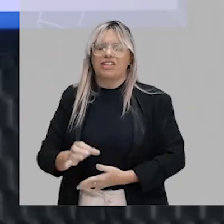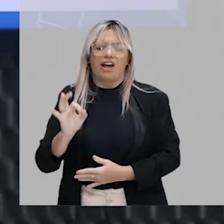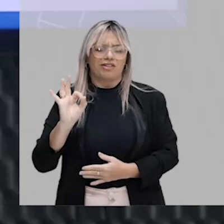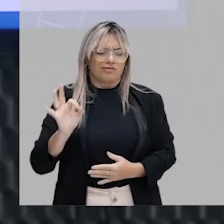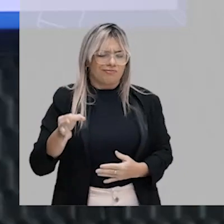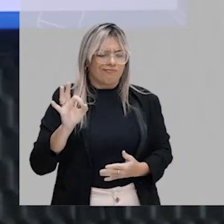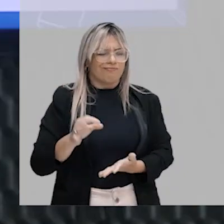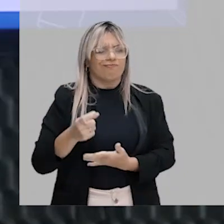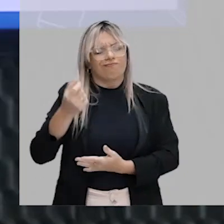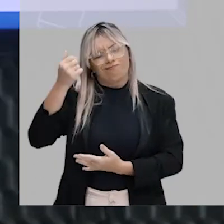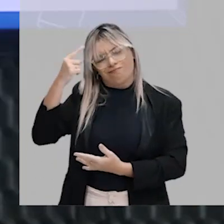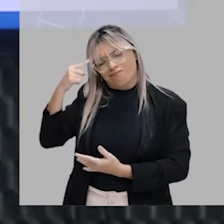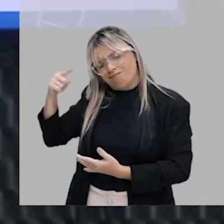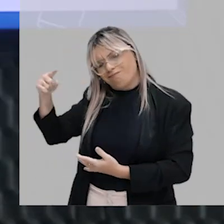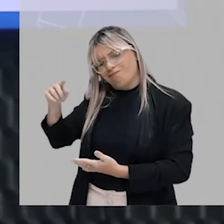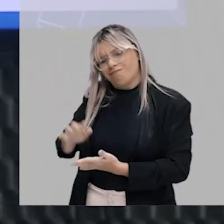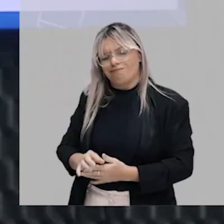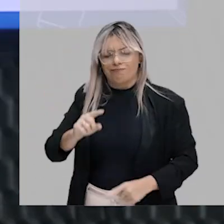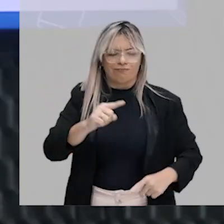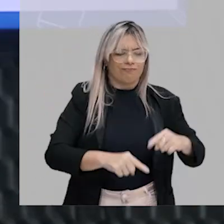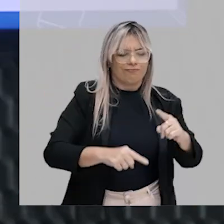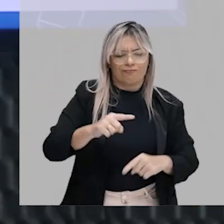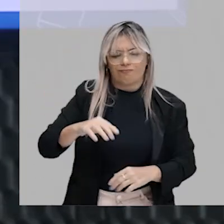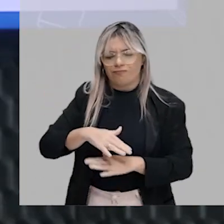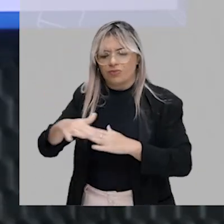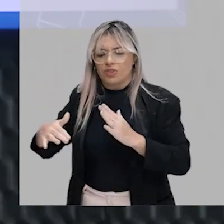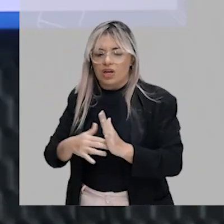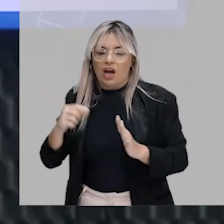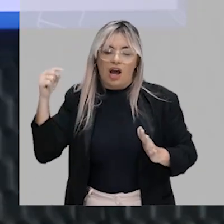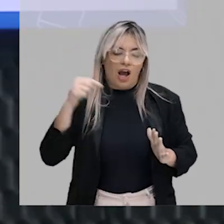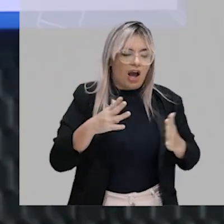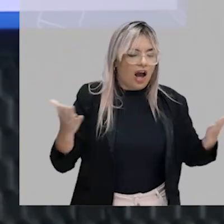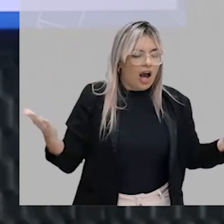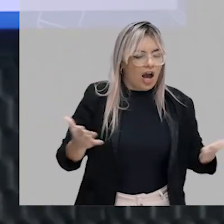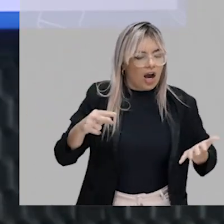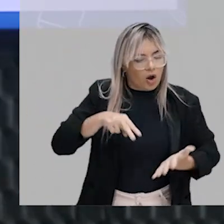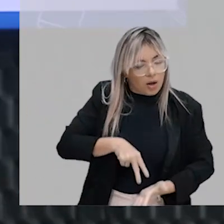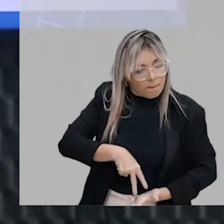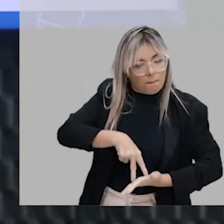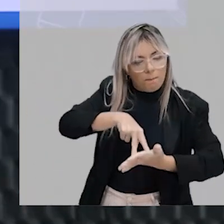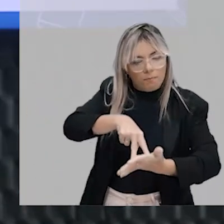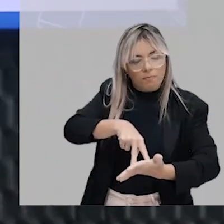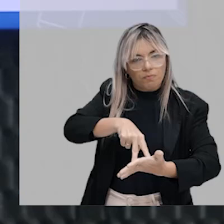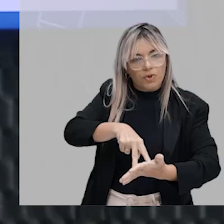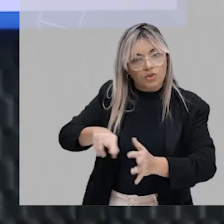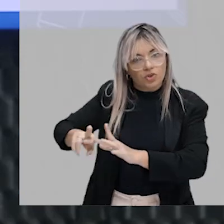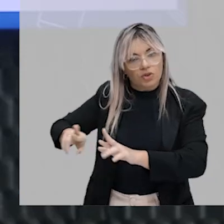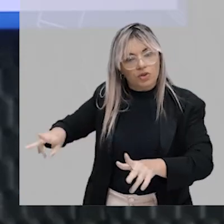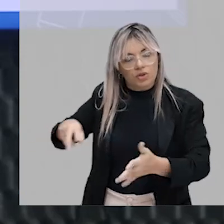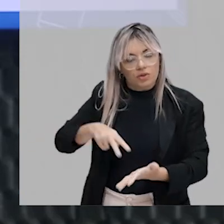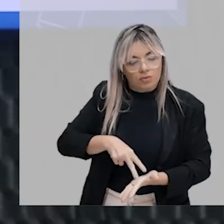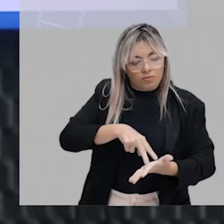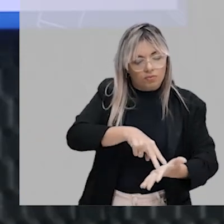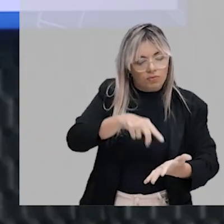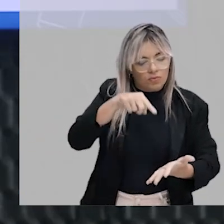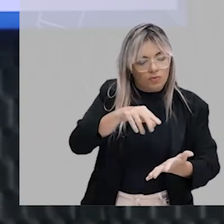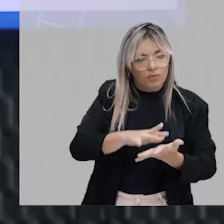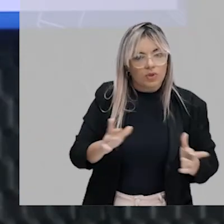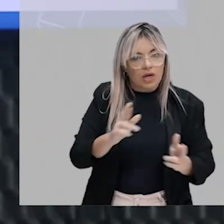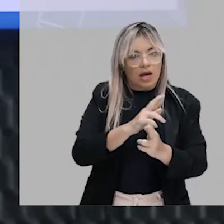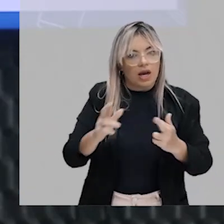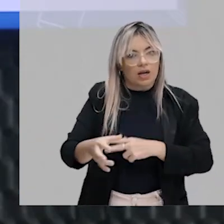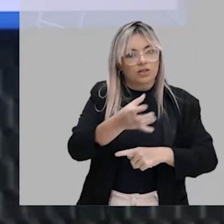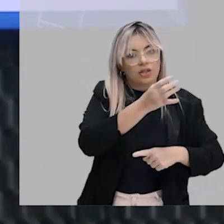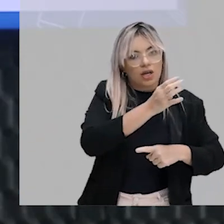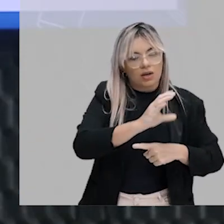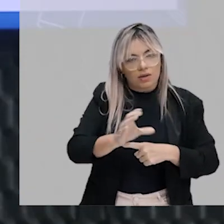pensa positivamente sobre as coisas. Agora, positivismo não é bem isso. Positivismo está mais ligado à questão da